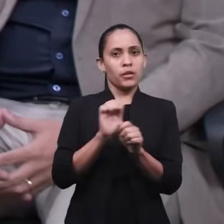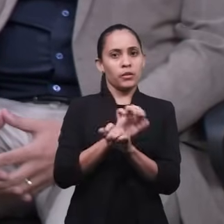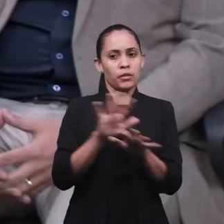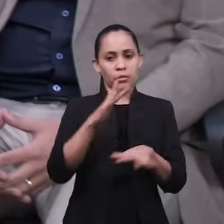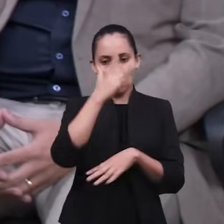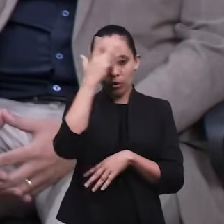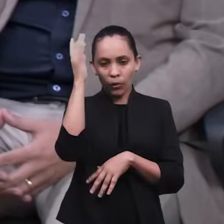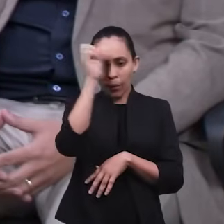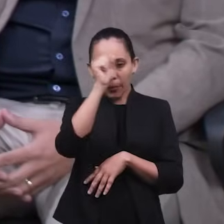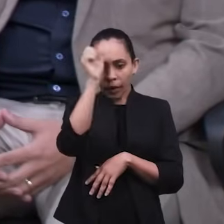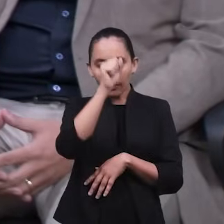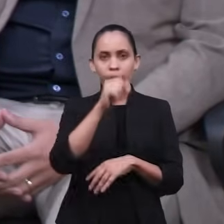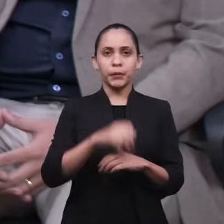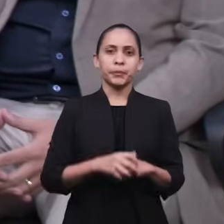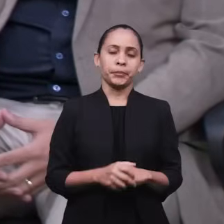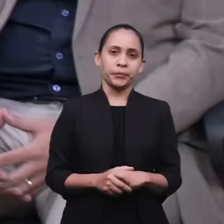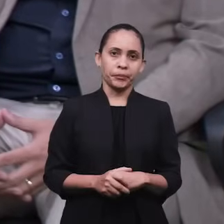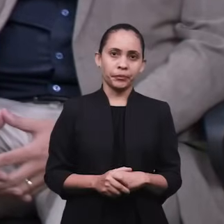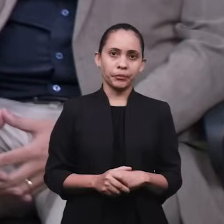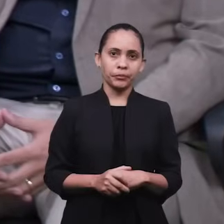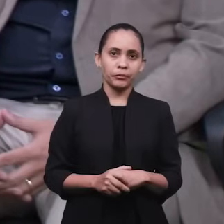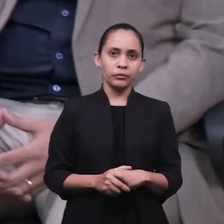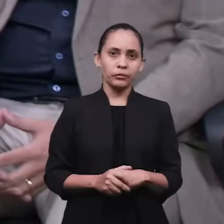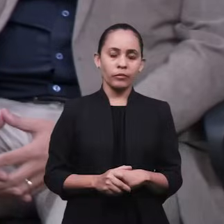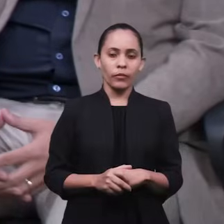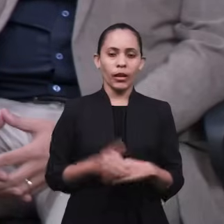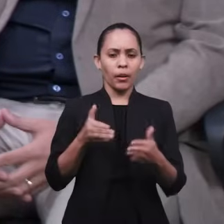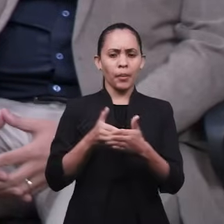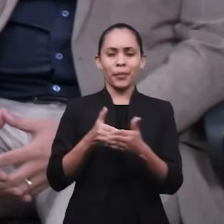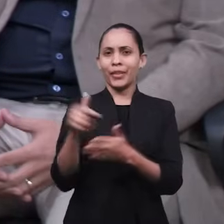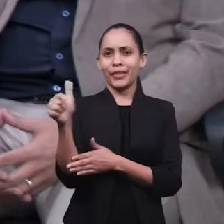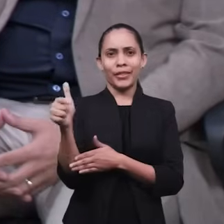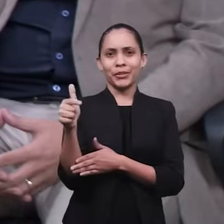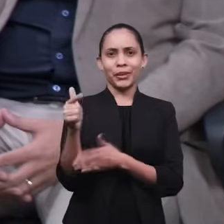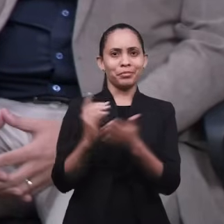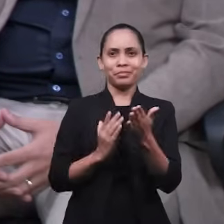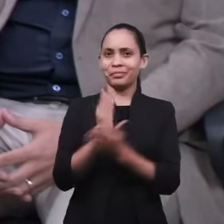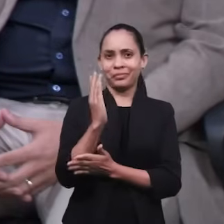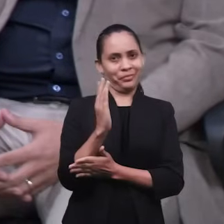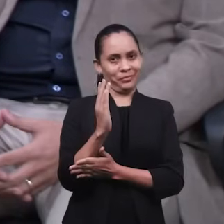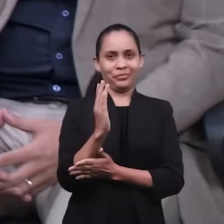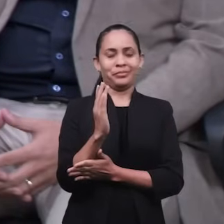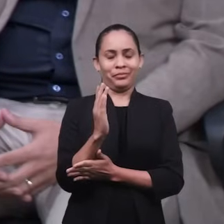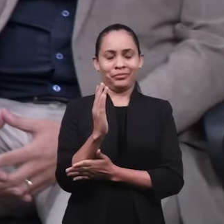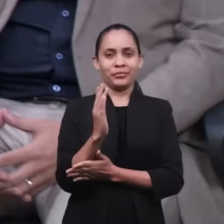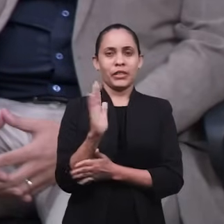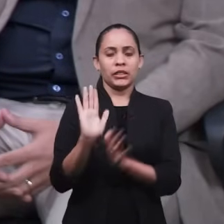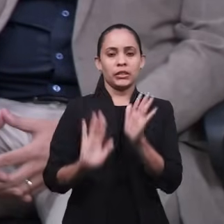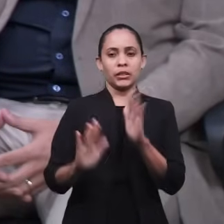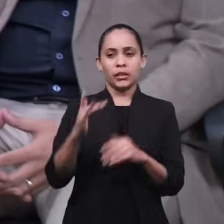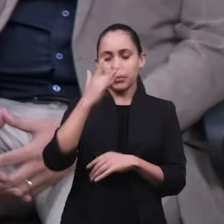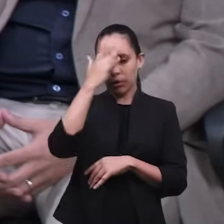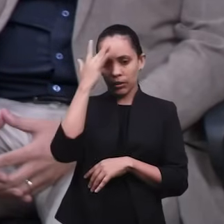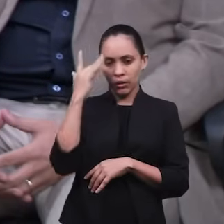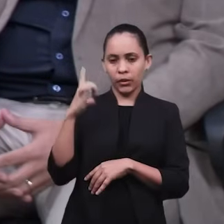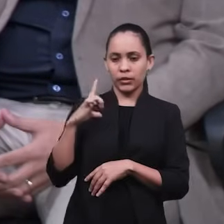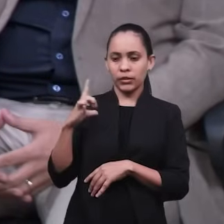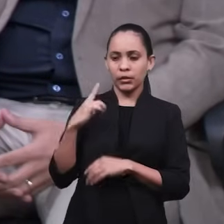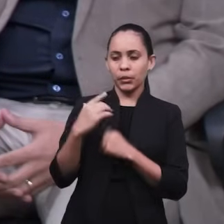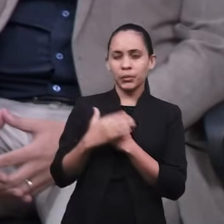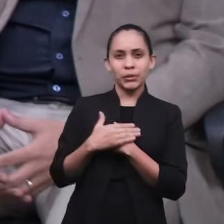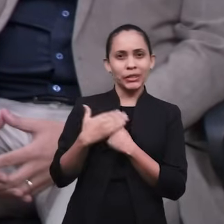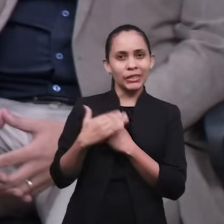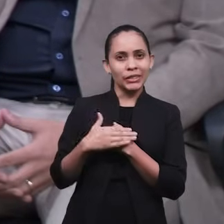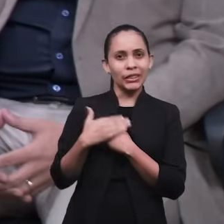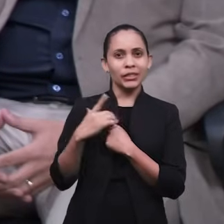vão aprendendo, então não existe barreira, né, para o louvor. Então, às vezes tem irmãos que, até por um